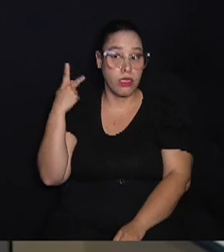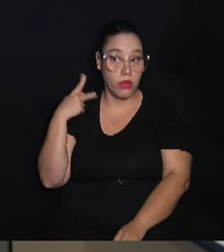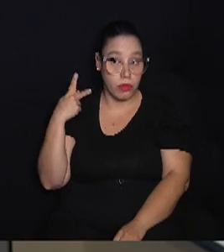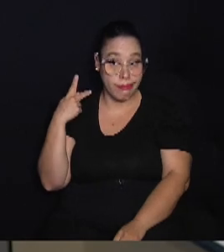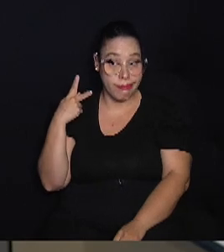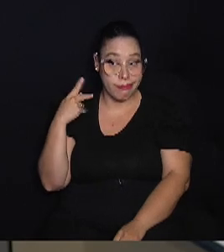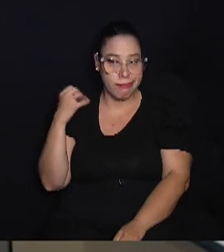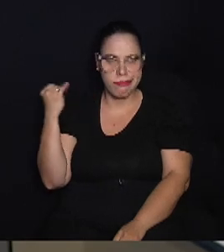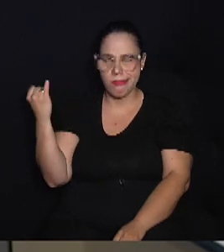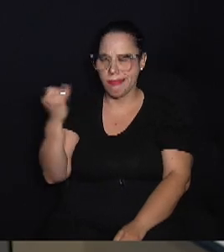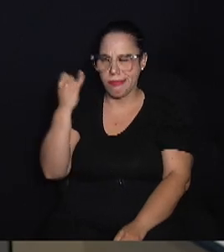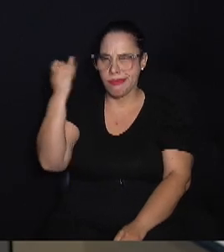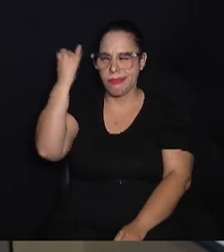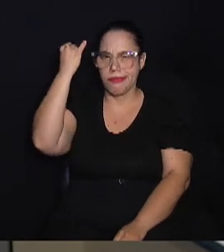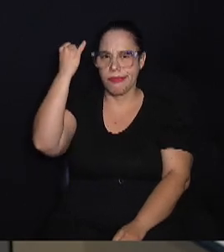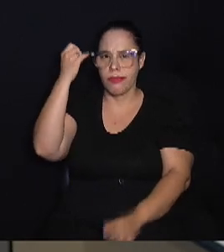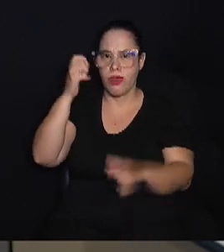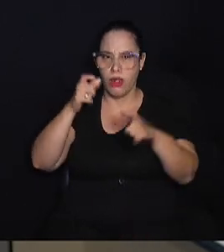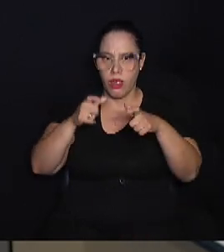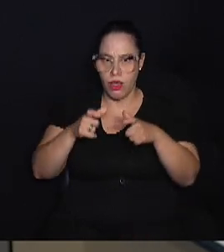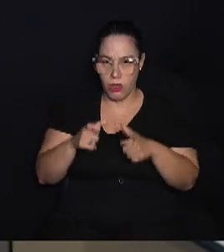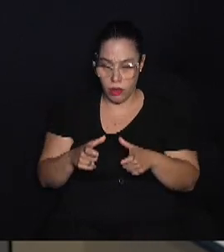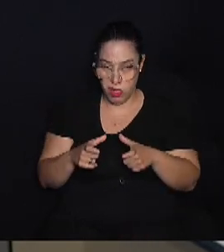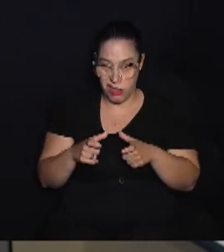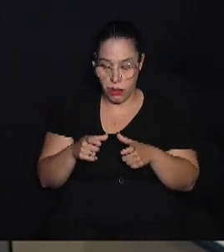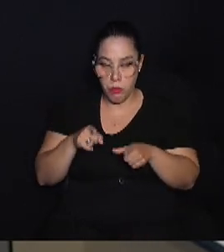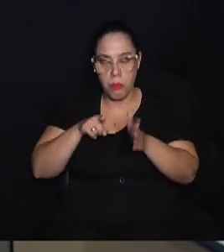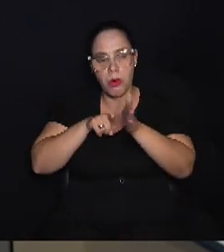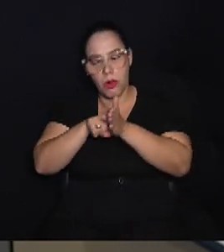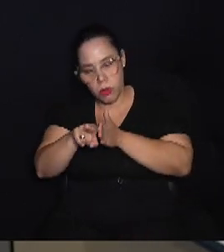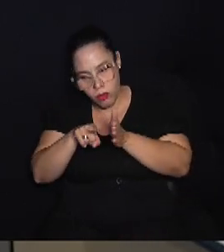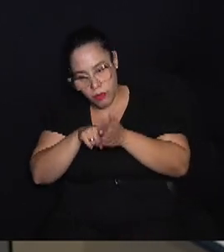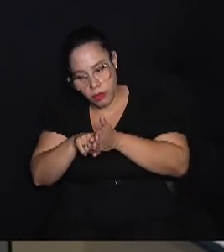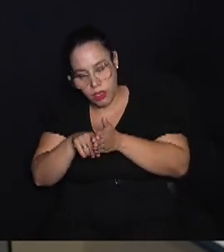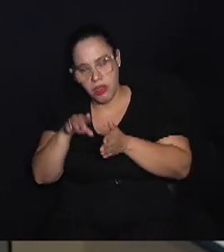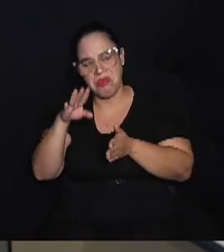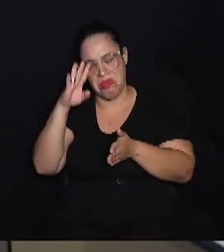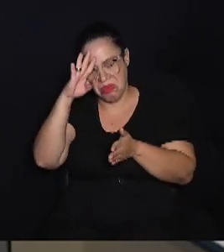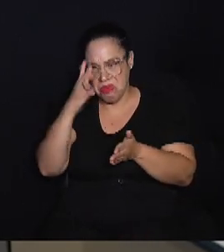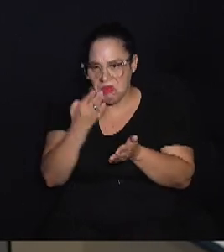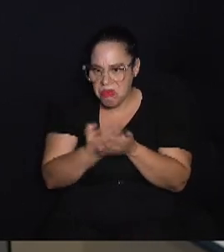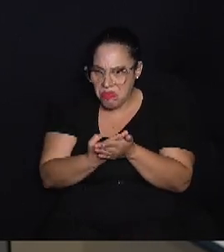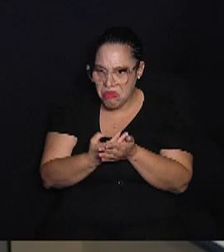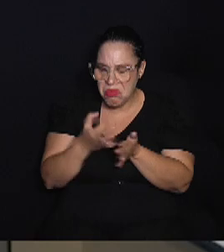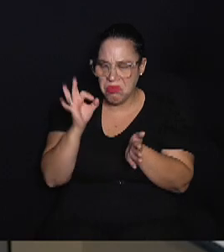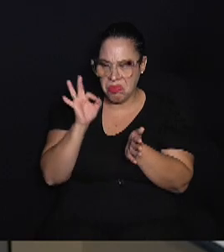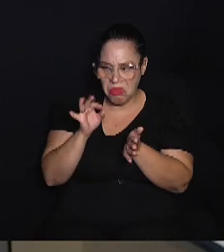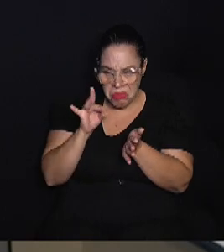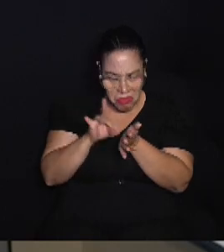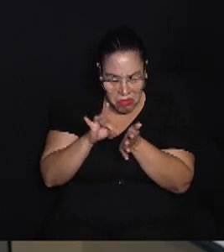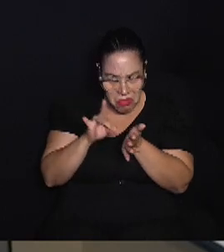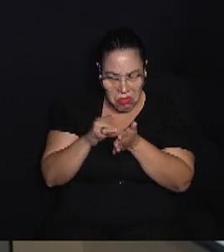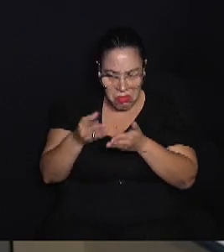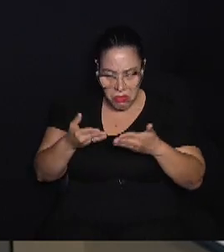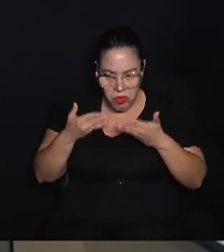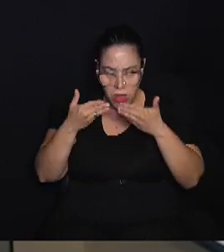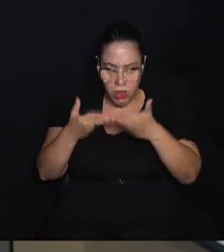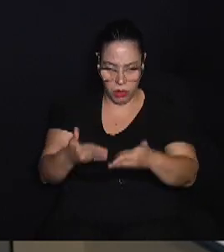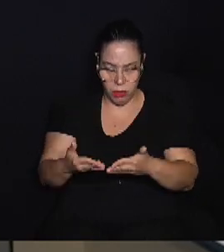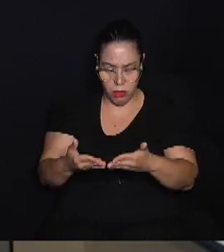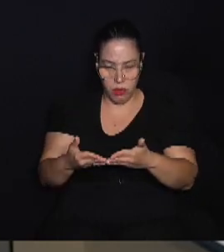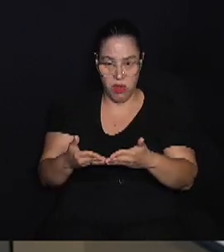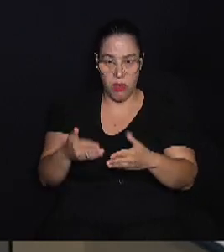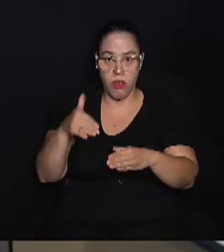né? É importante ressaltar que a urna, ela pergunta se o eleitor tem certeza, né? Ele disponibiliza o voto que a